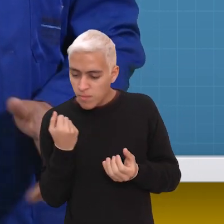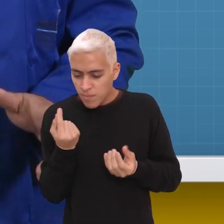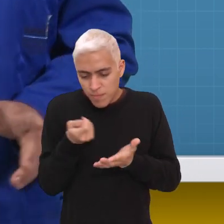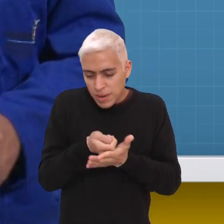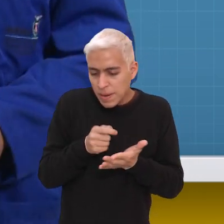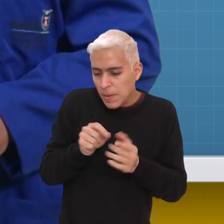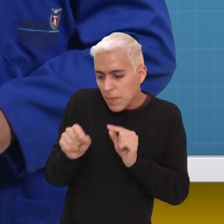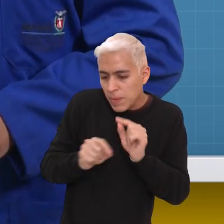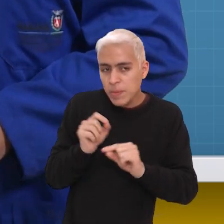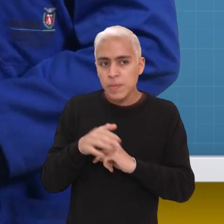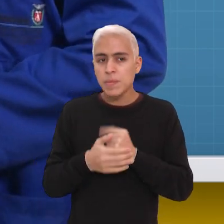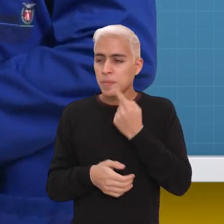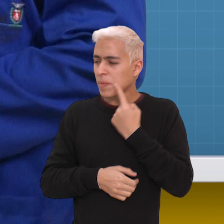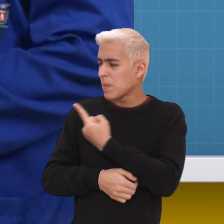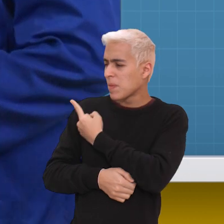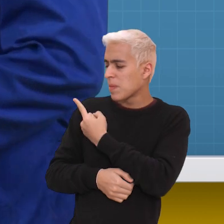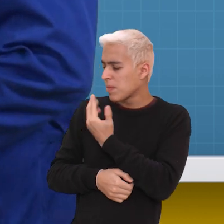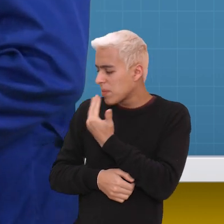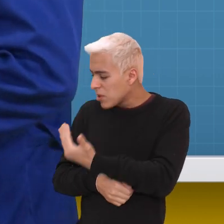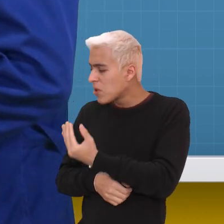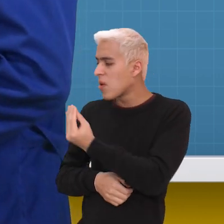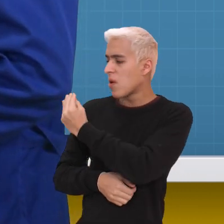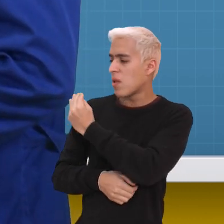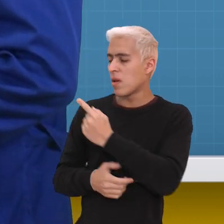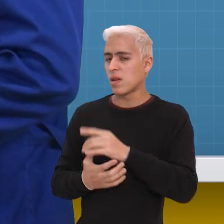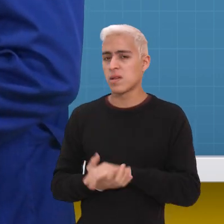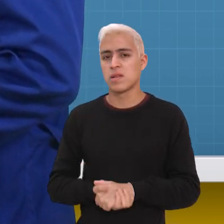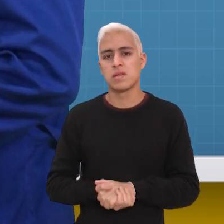preço. Senhor Giz, coloca para mim a tabela.